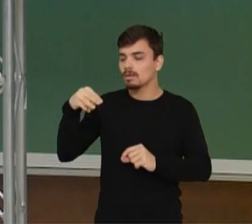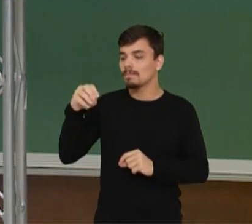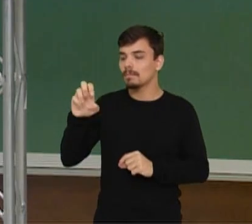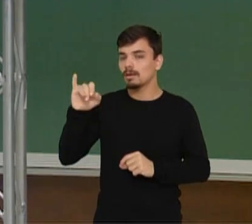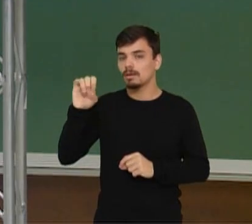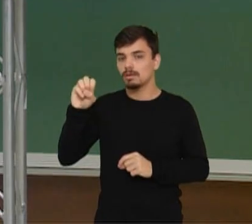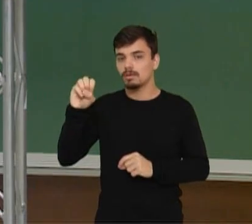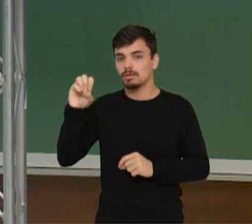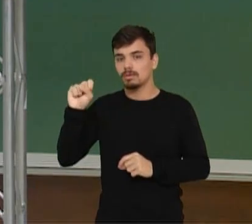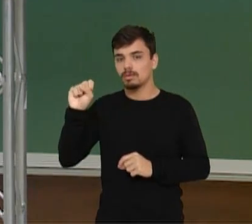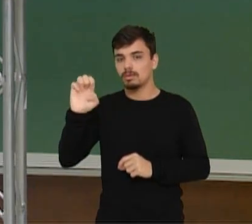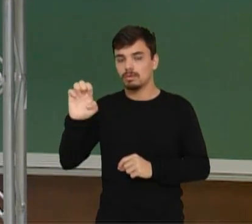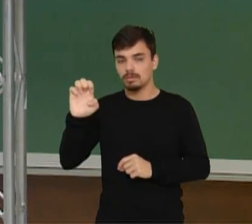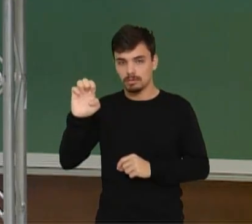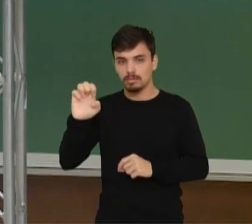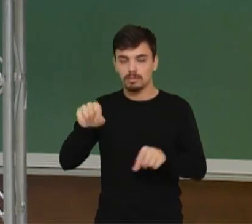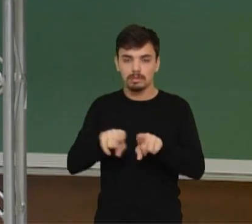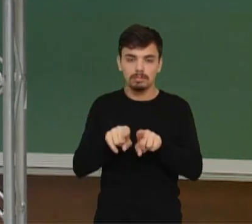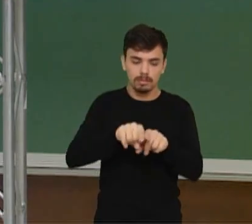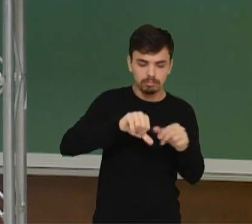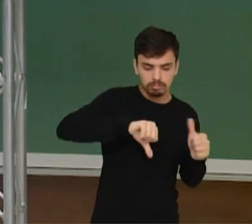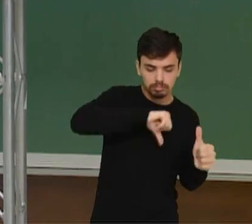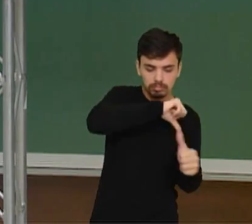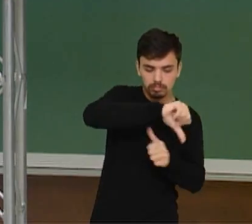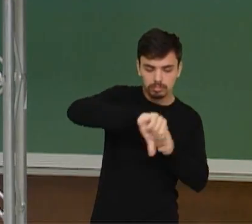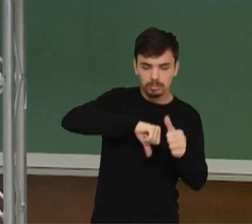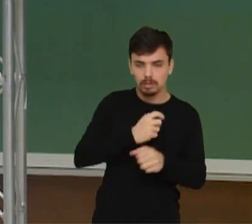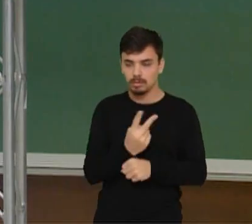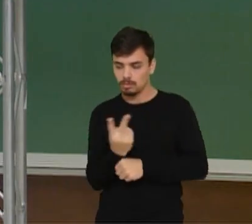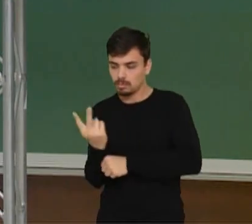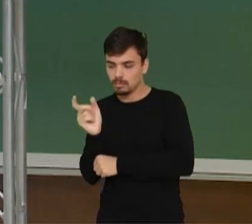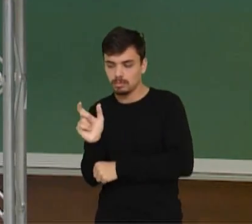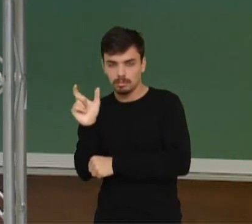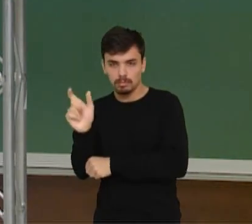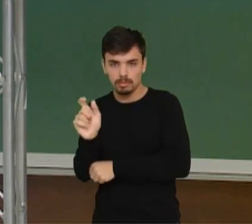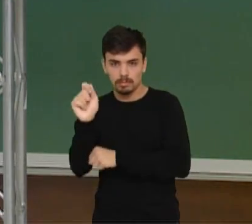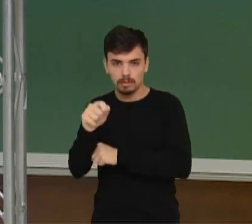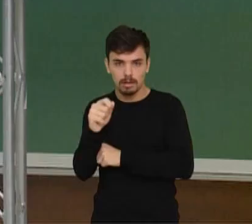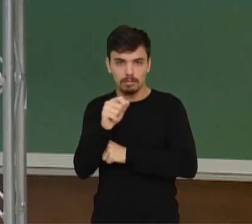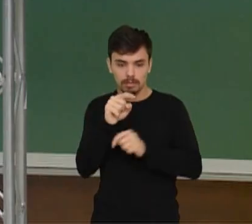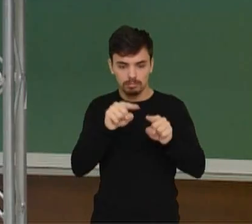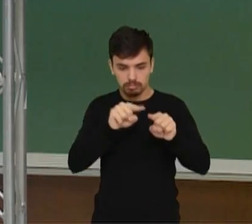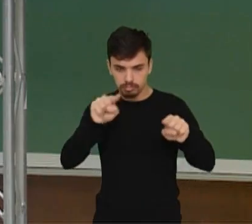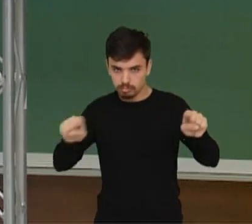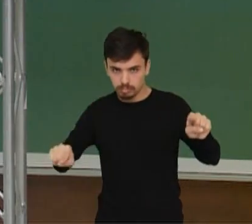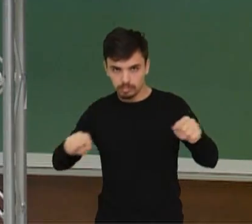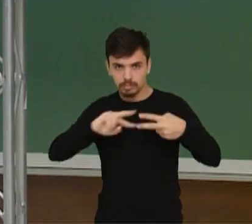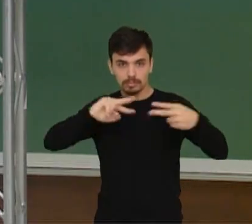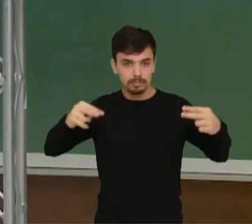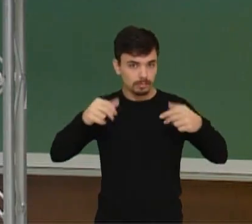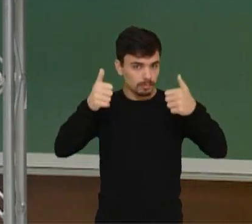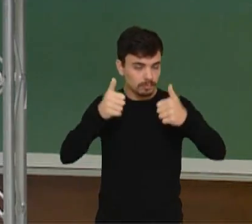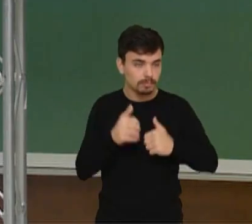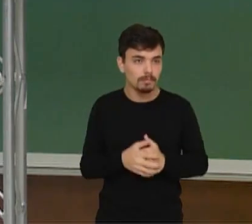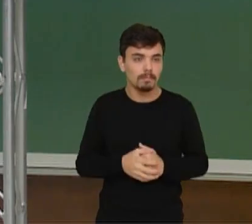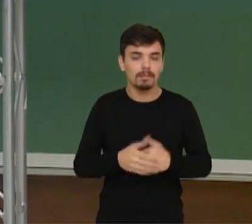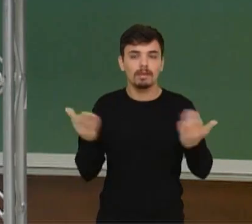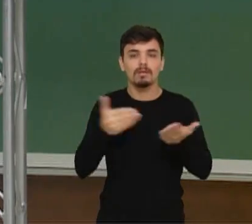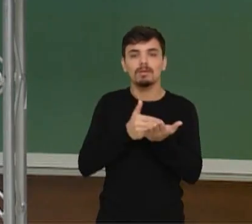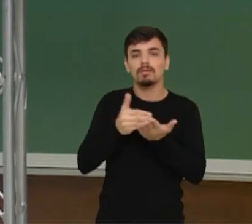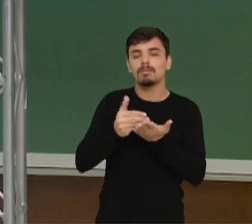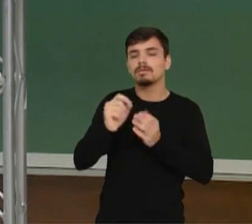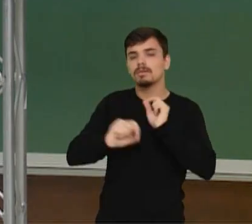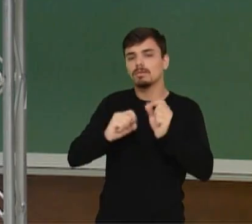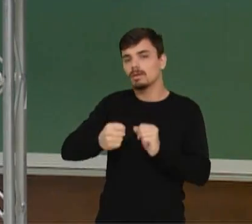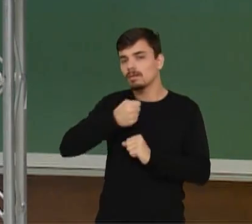reprodução sexuada. Então, tanto a mutação quanto o crossing over ajudam a aumentar a variabilidade genética, ok? Vamos começar então com a